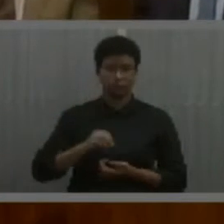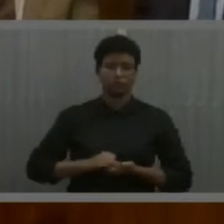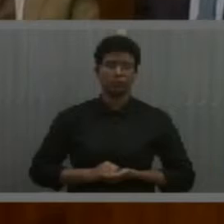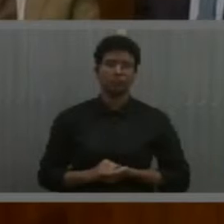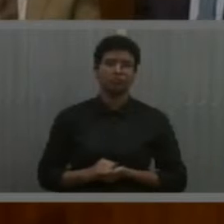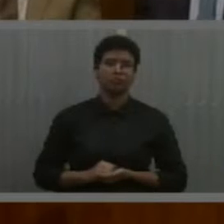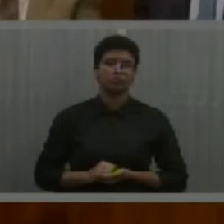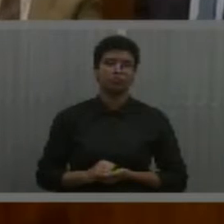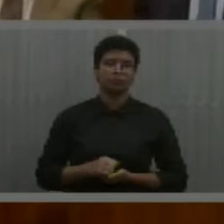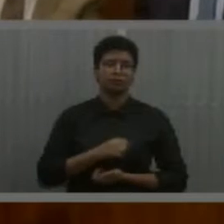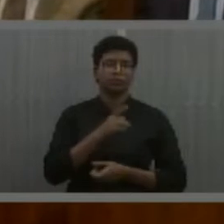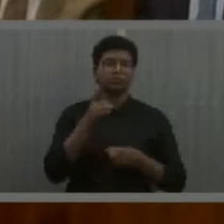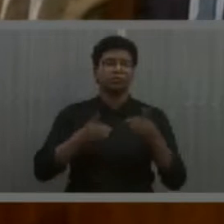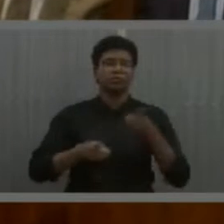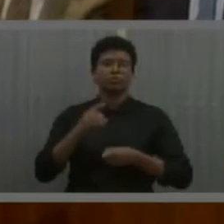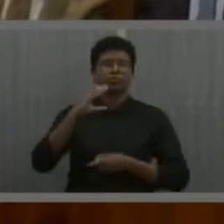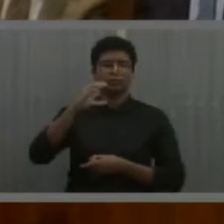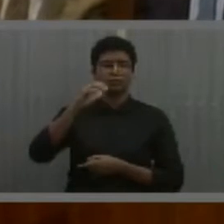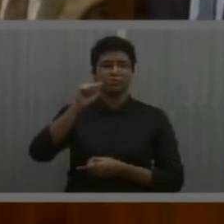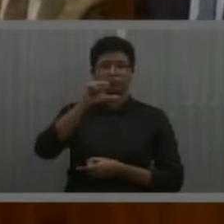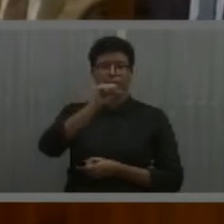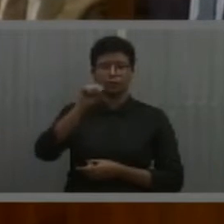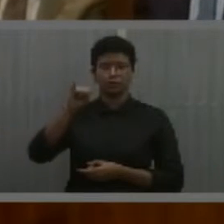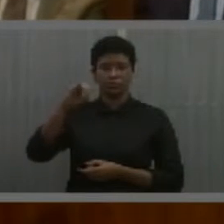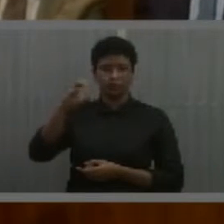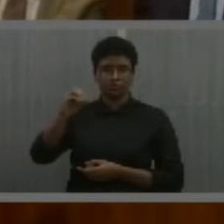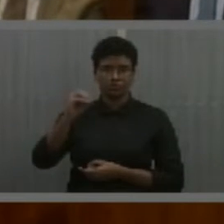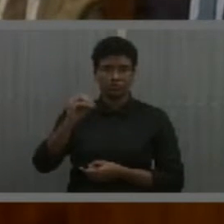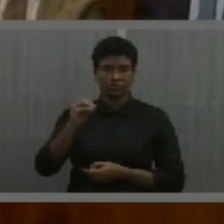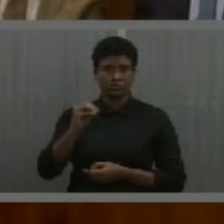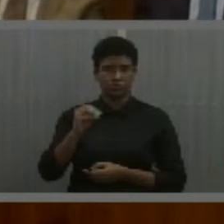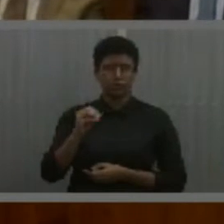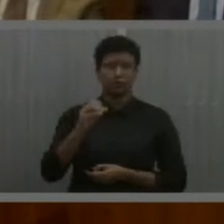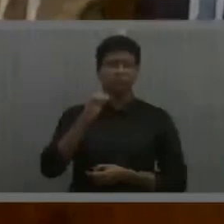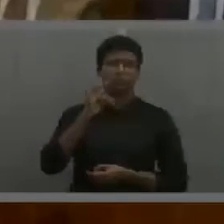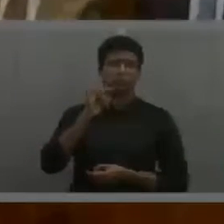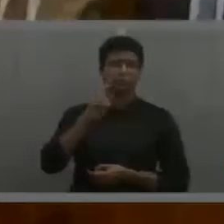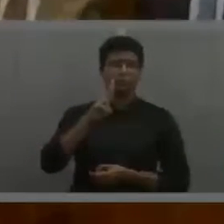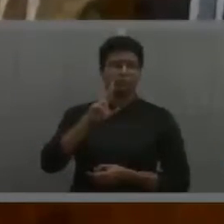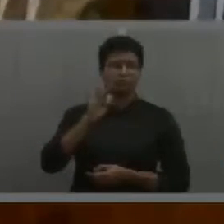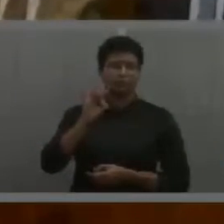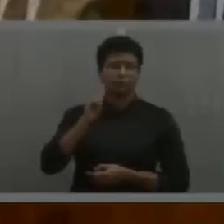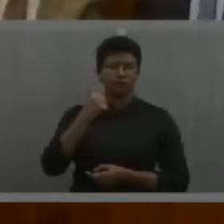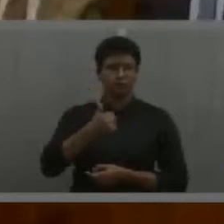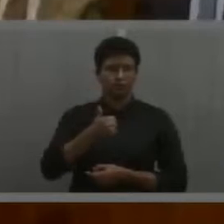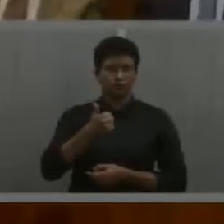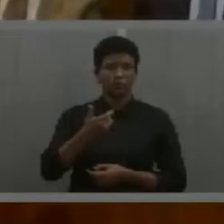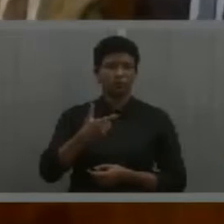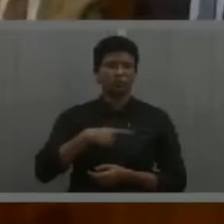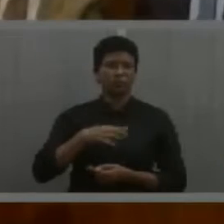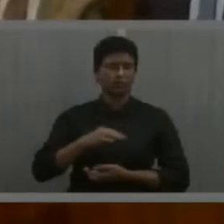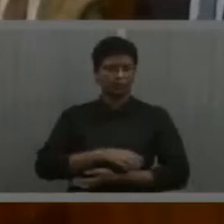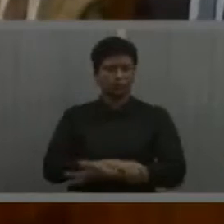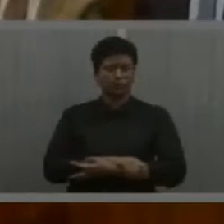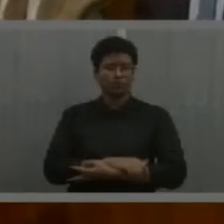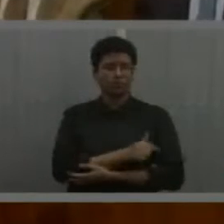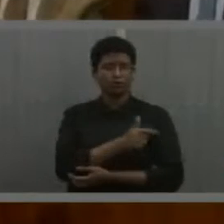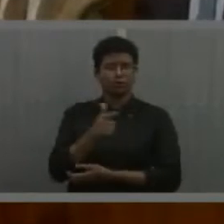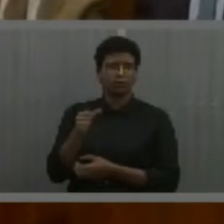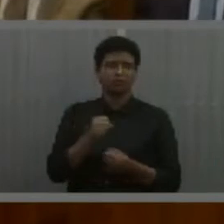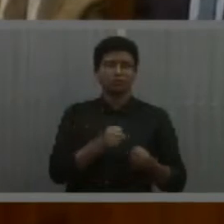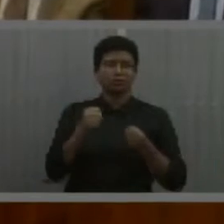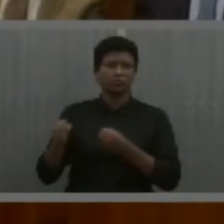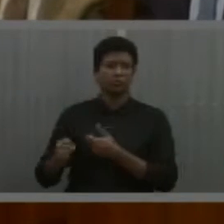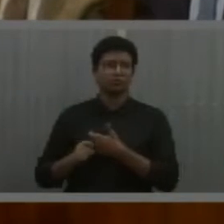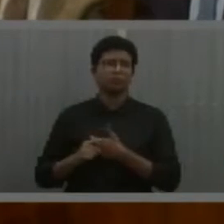e logo, um pouco antes do general Mourão falar aqui com começar aqui seu discurso, o governador Wellington Dias